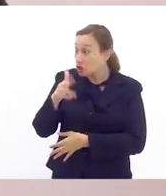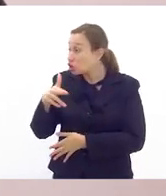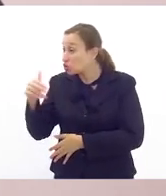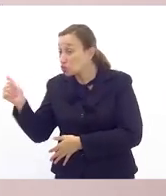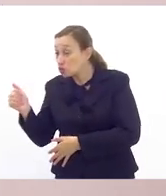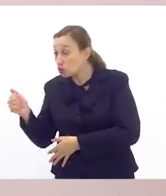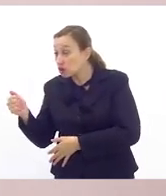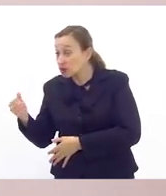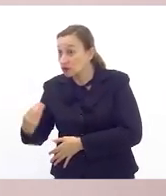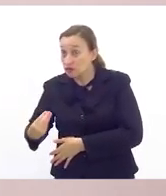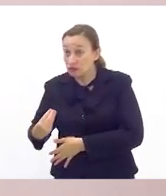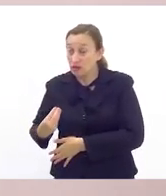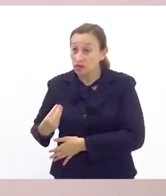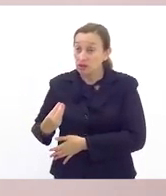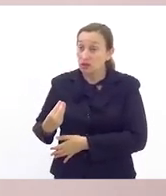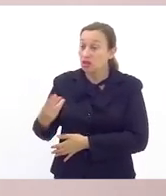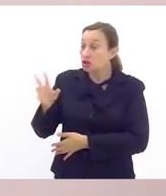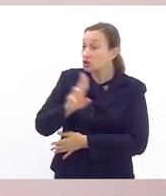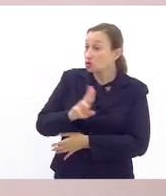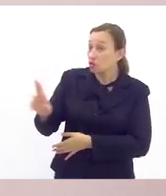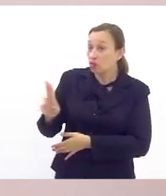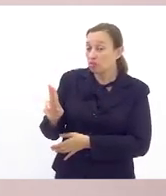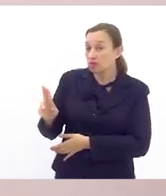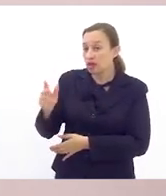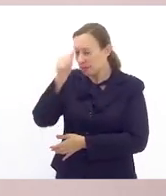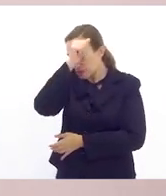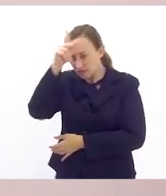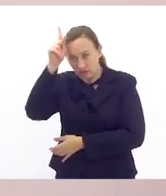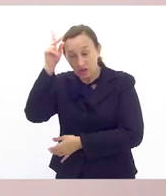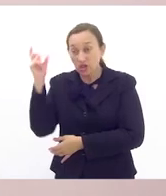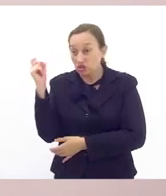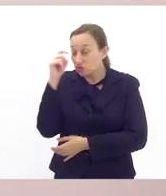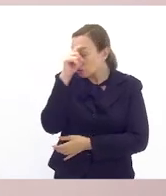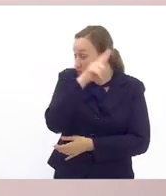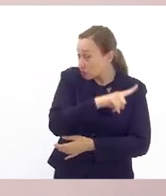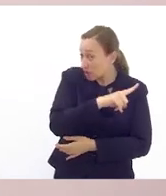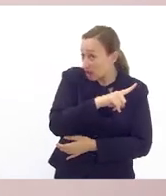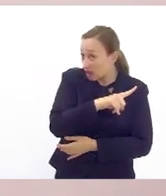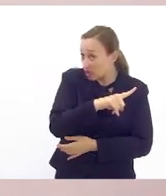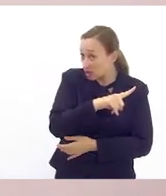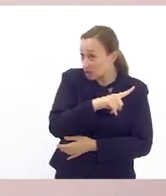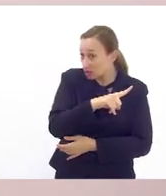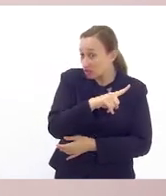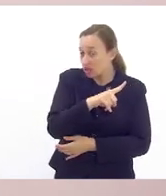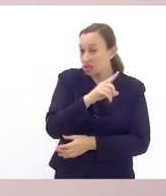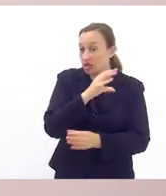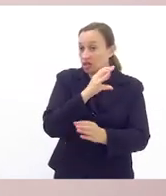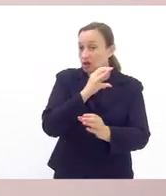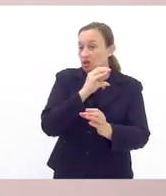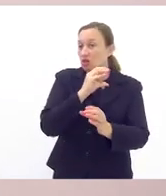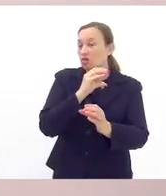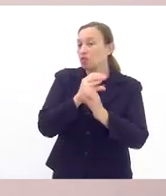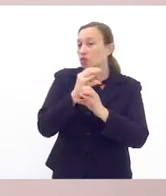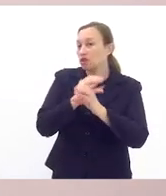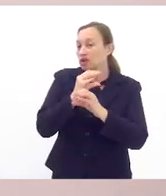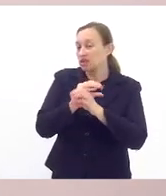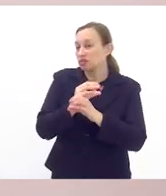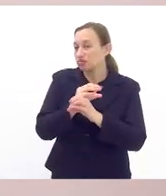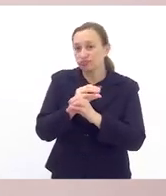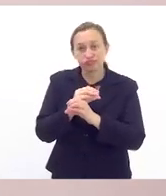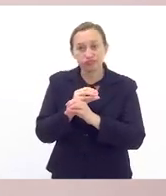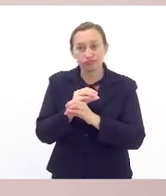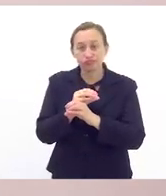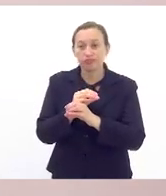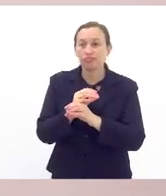em nome da prefeitura dificuldade sistêmica e obtenção de informações faturas que são